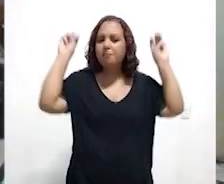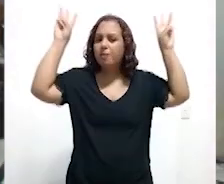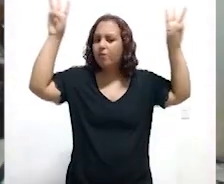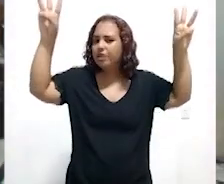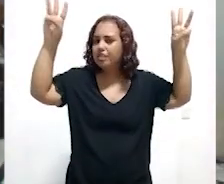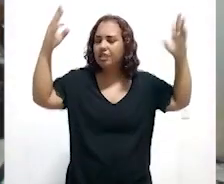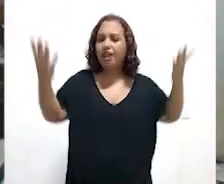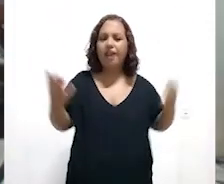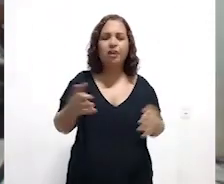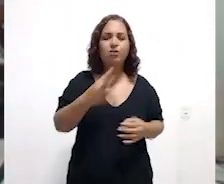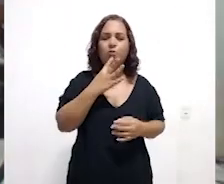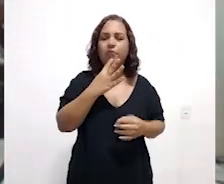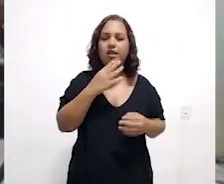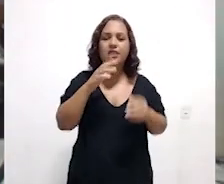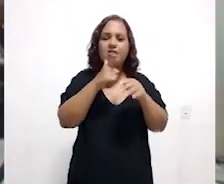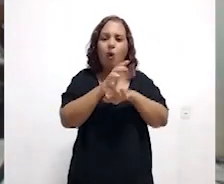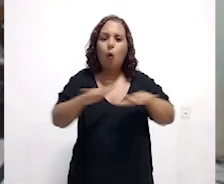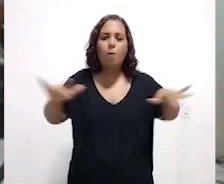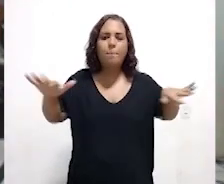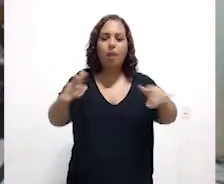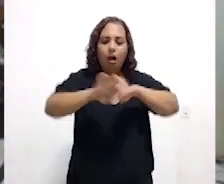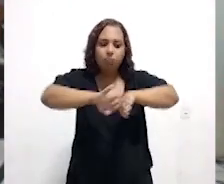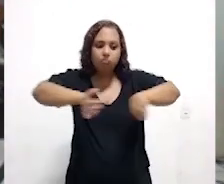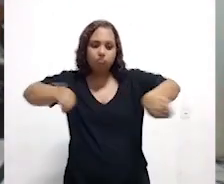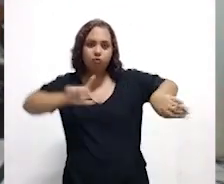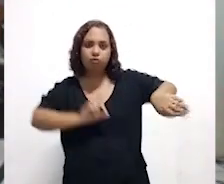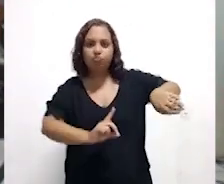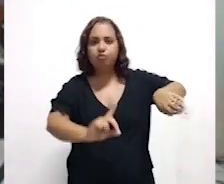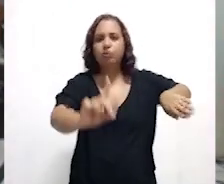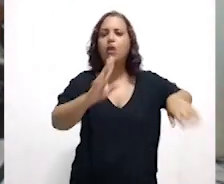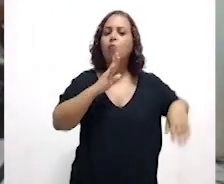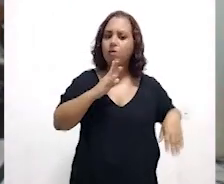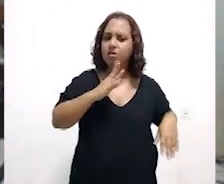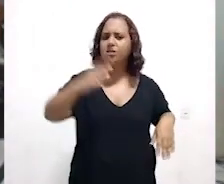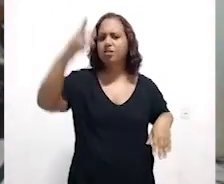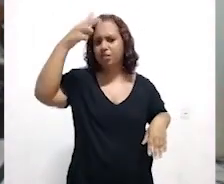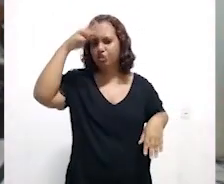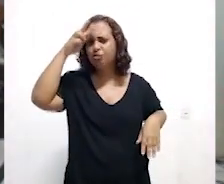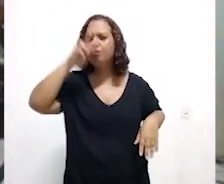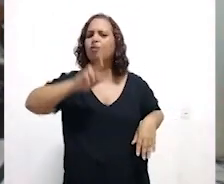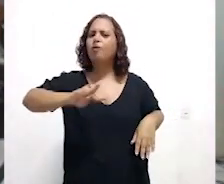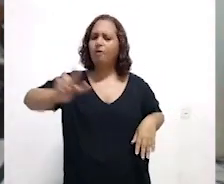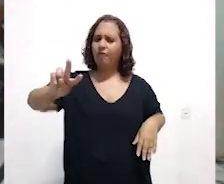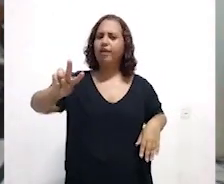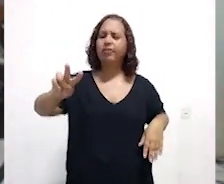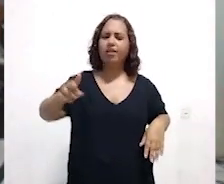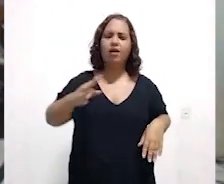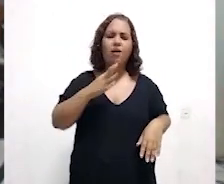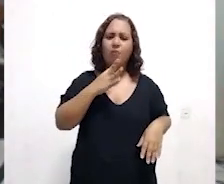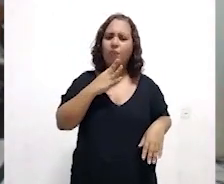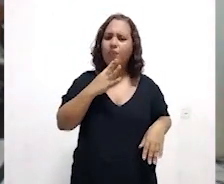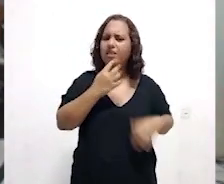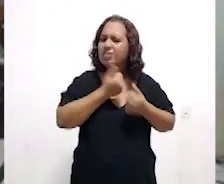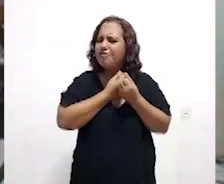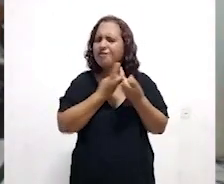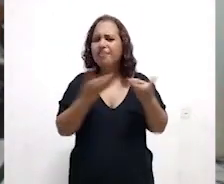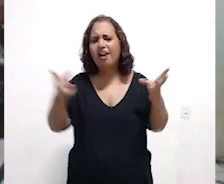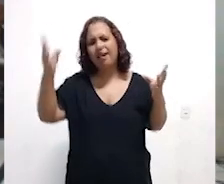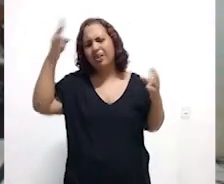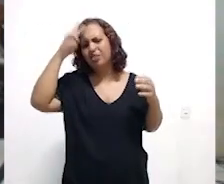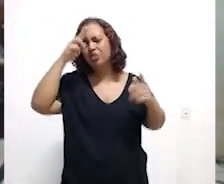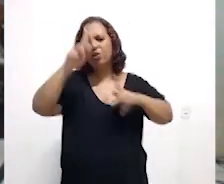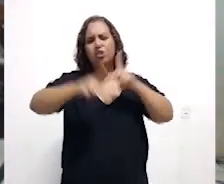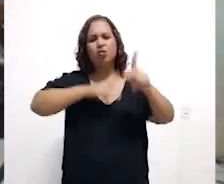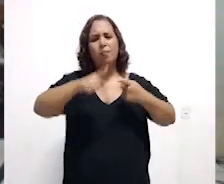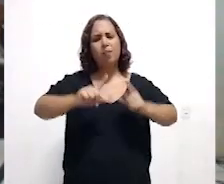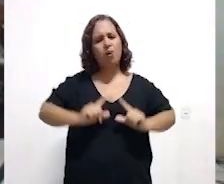do poder de Deus, herdeiros dessa história linda, a história do povo de Israel e de tudo